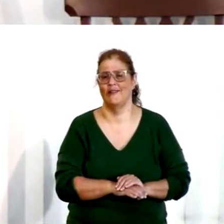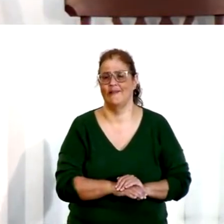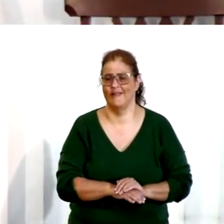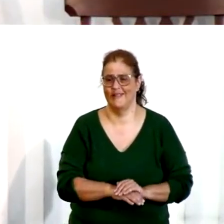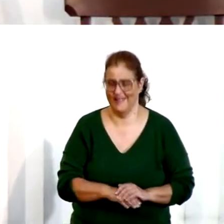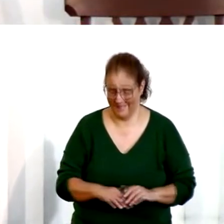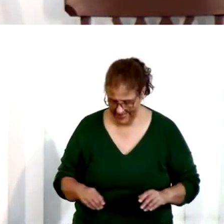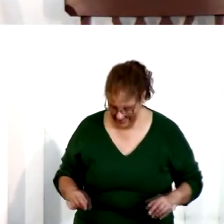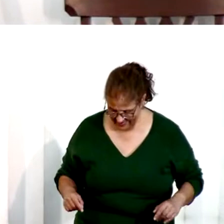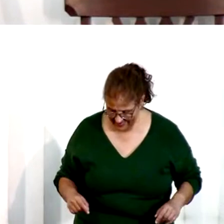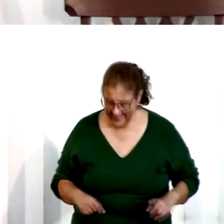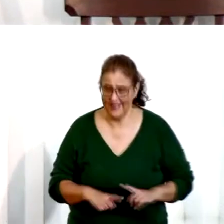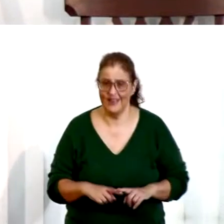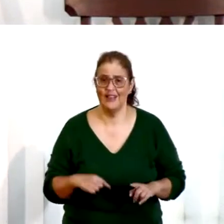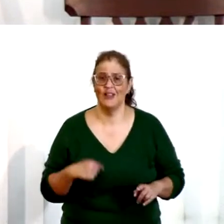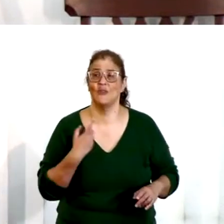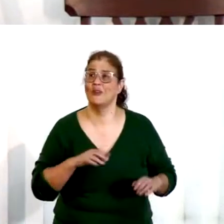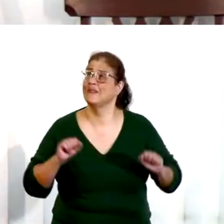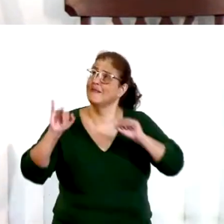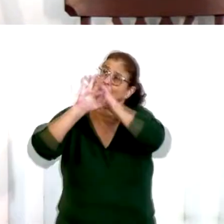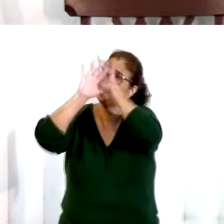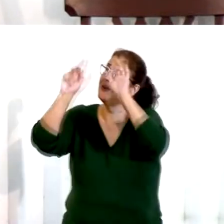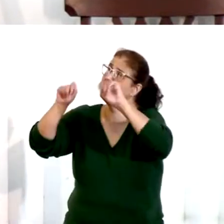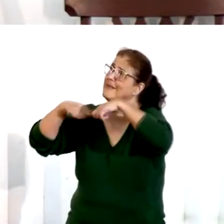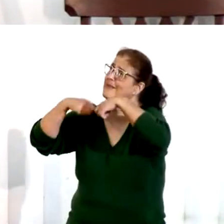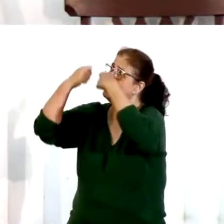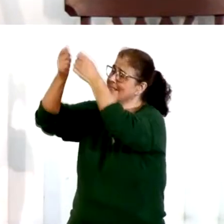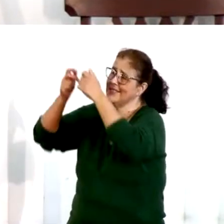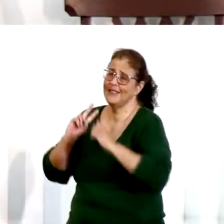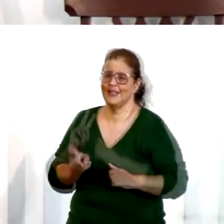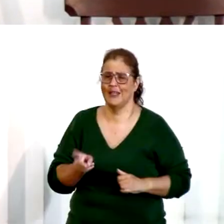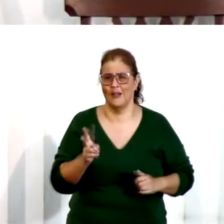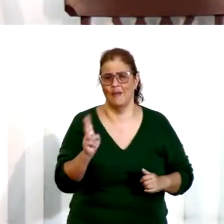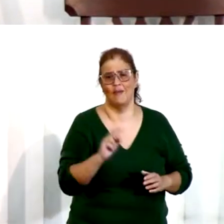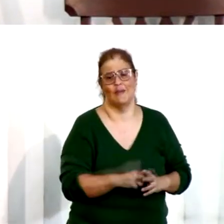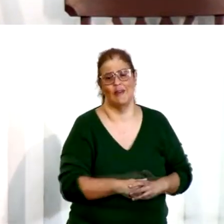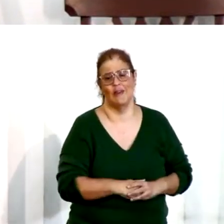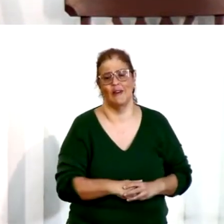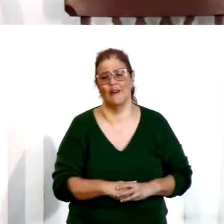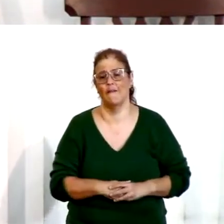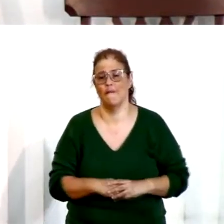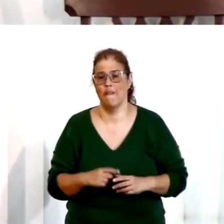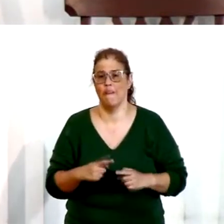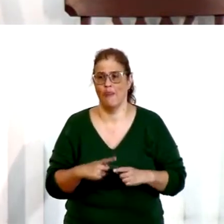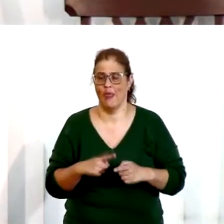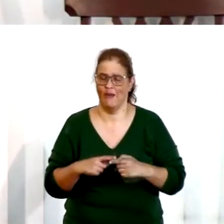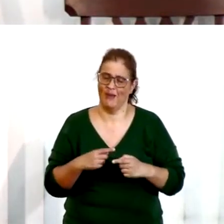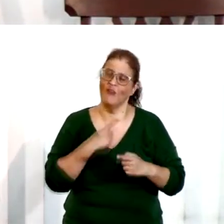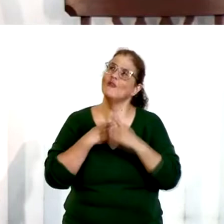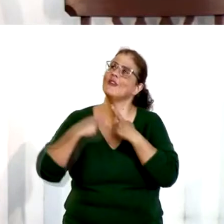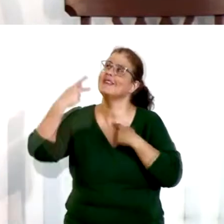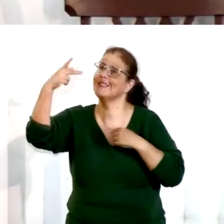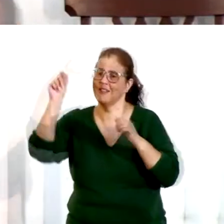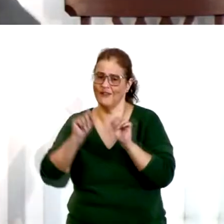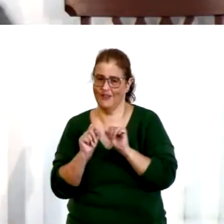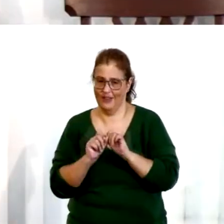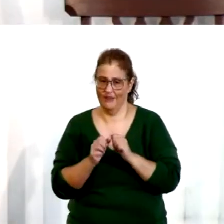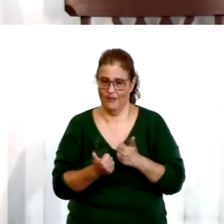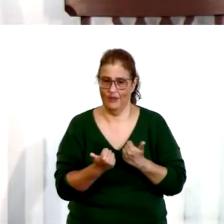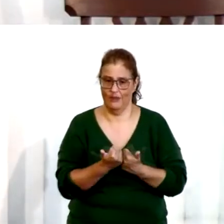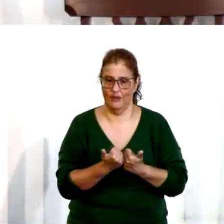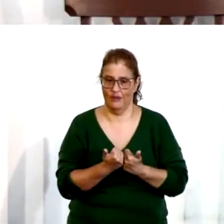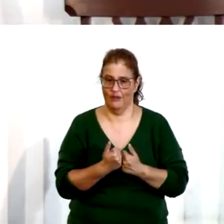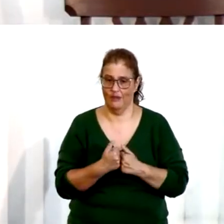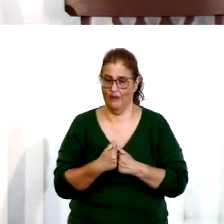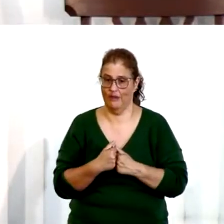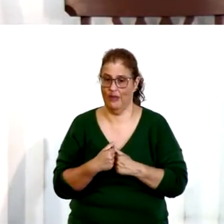glória seja sempre dada a Ele, para que o pão de cada dia possa estar na nossa mesa, para que a sua vontade seja executada nas